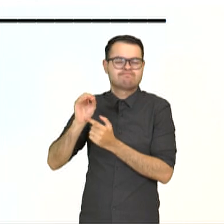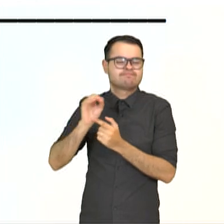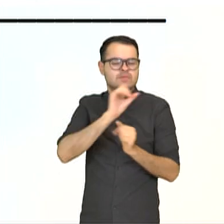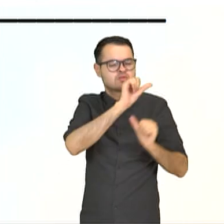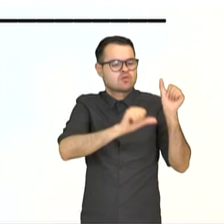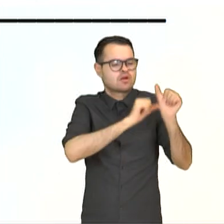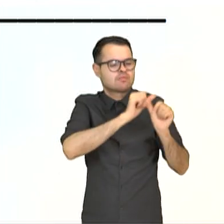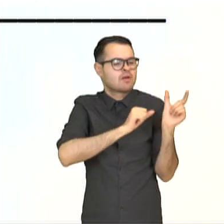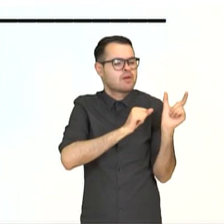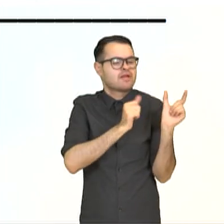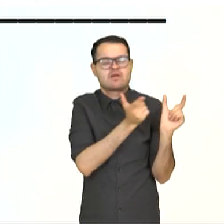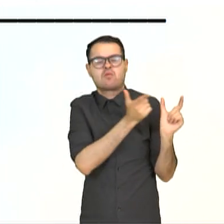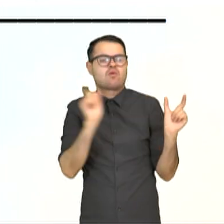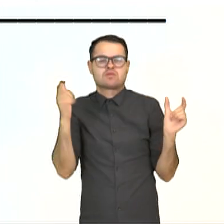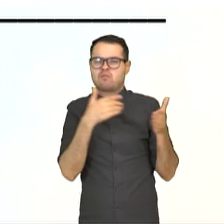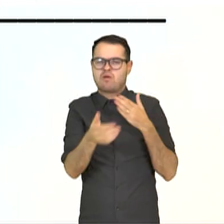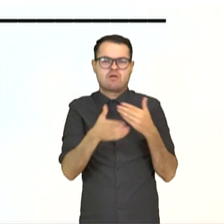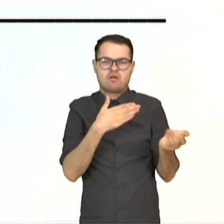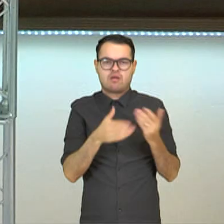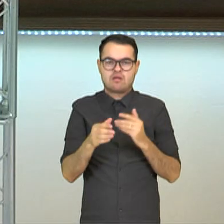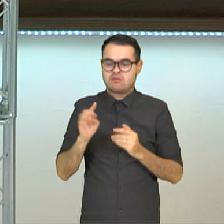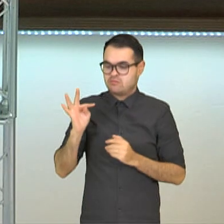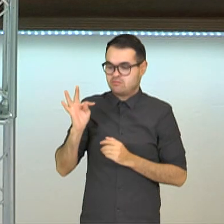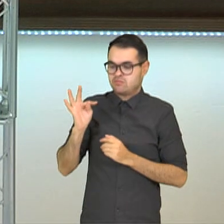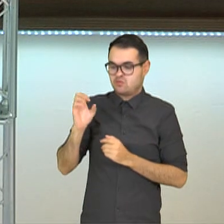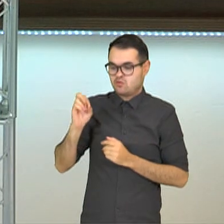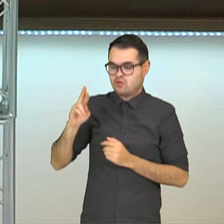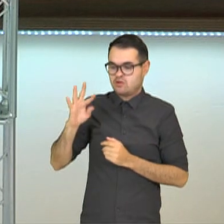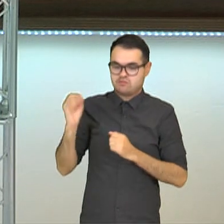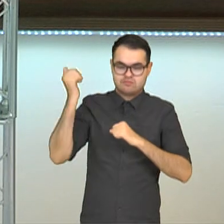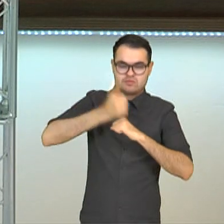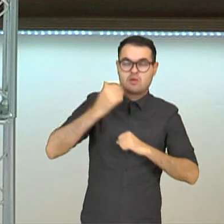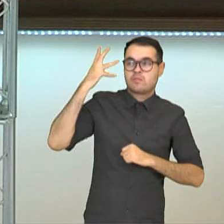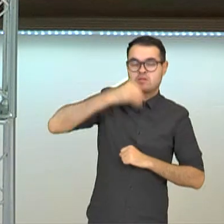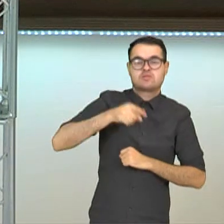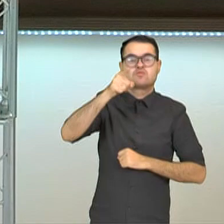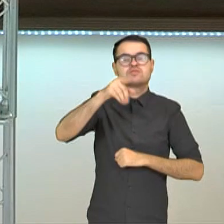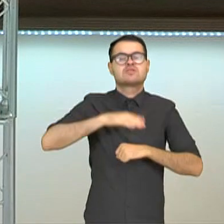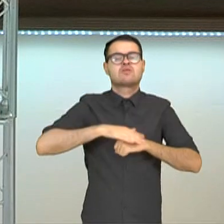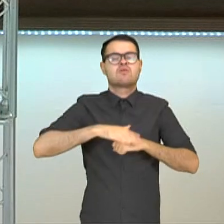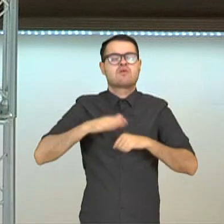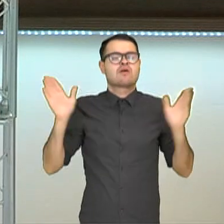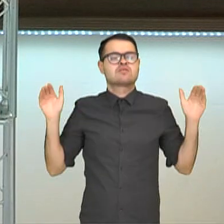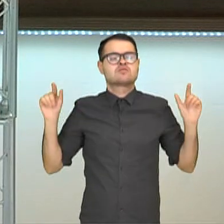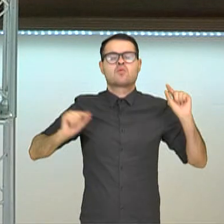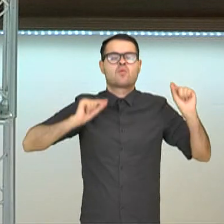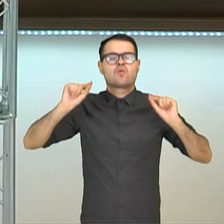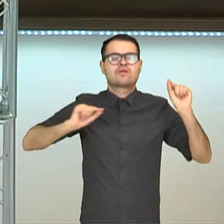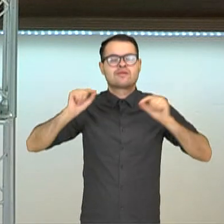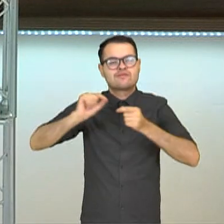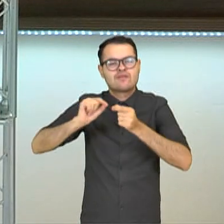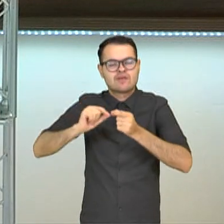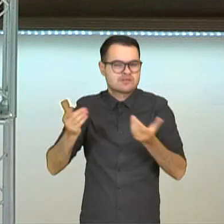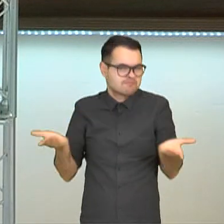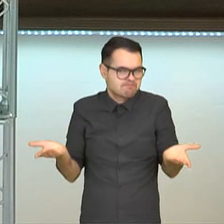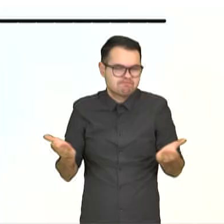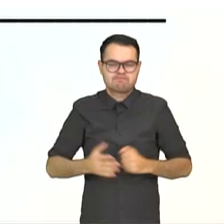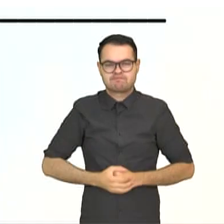você queira. A Adélia Prado trocou por anjo esbelto. E o seu anjo, como que é? O que é que o seu anjo fez?